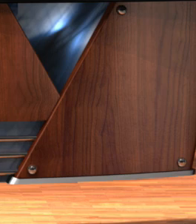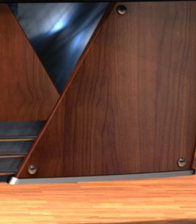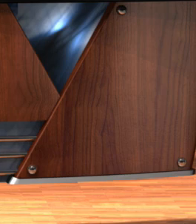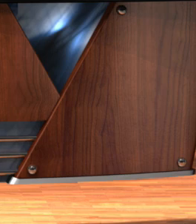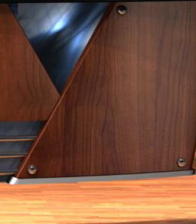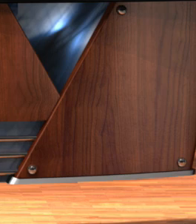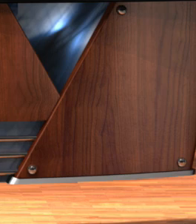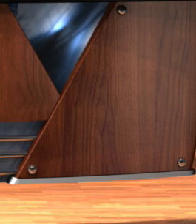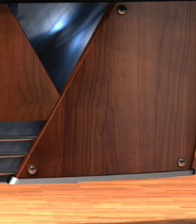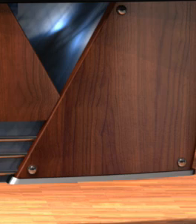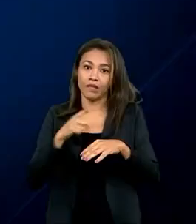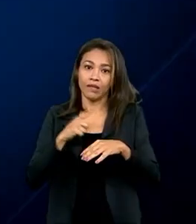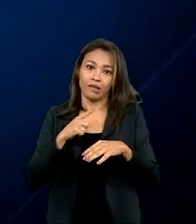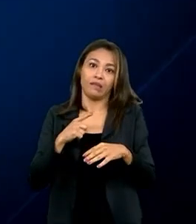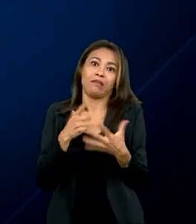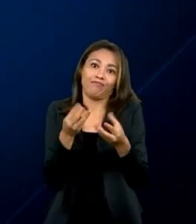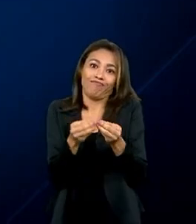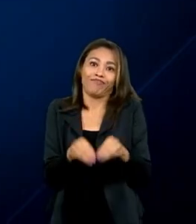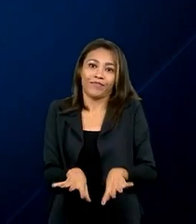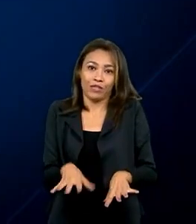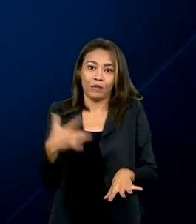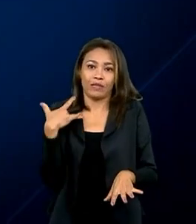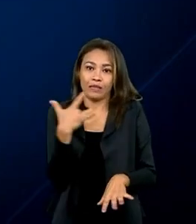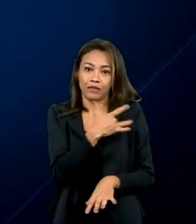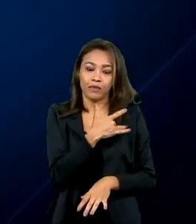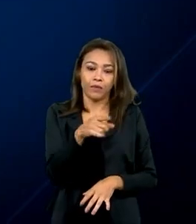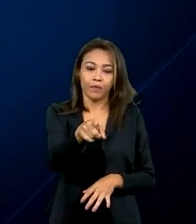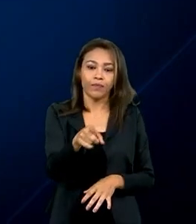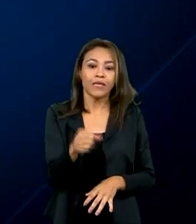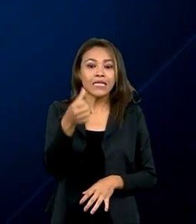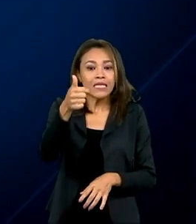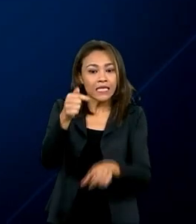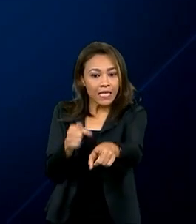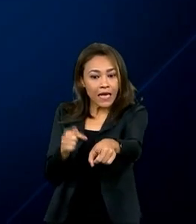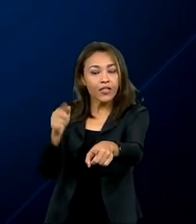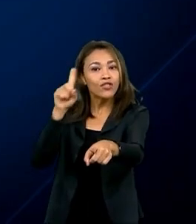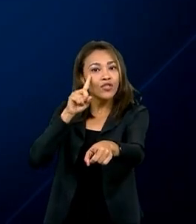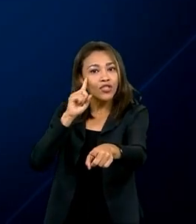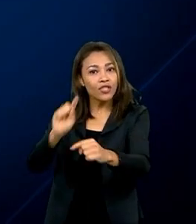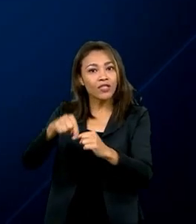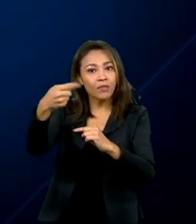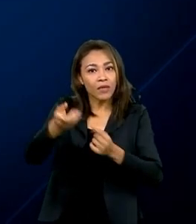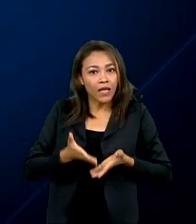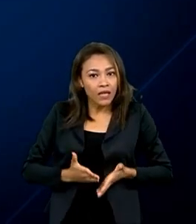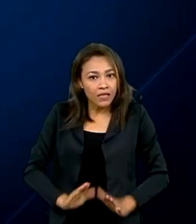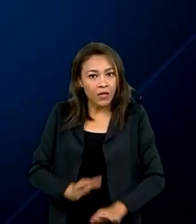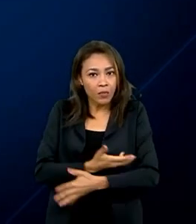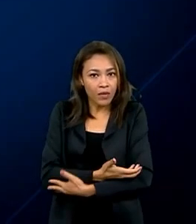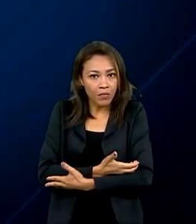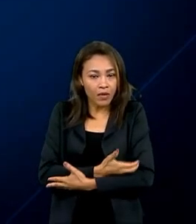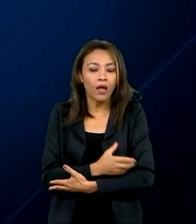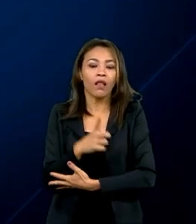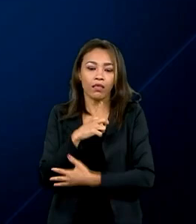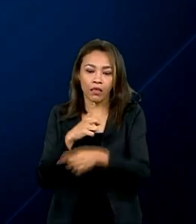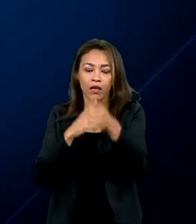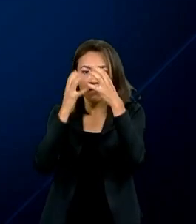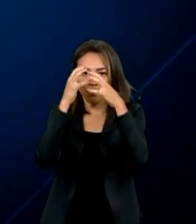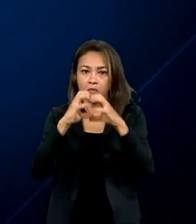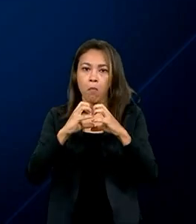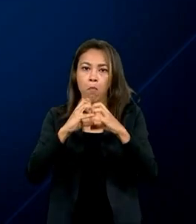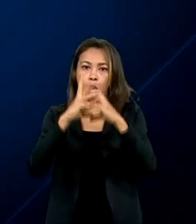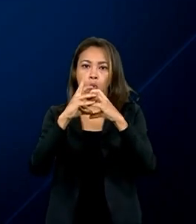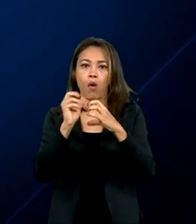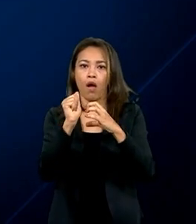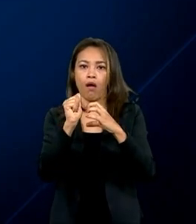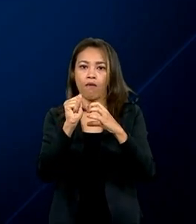tudo isso? Confira. 7 dias depois de dar à luz, a funcionária pública Daniela sofreu um AVC e ficou um mês